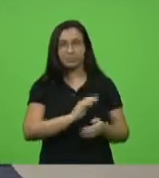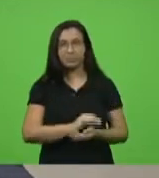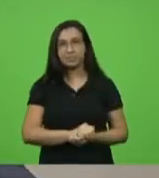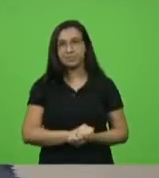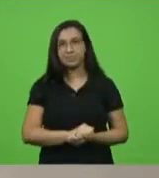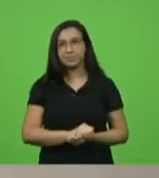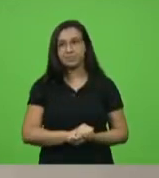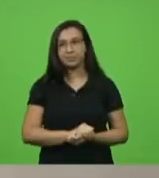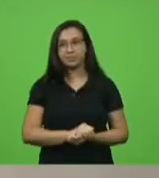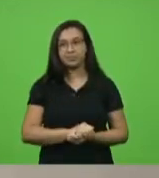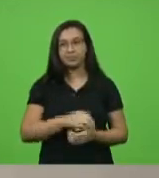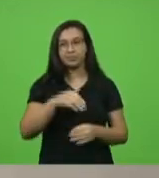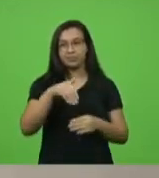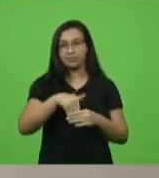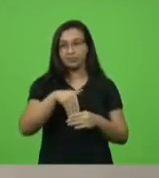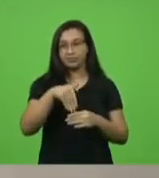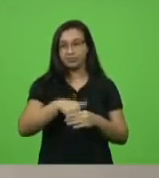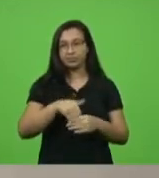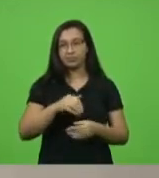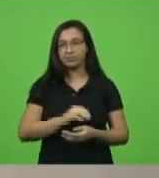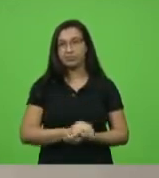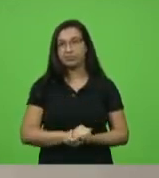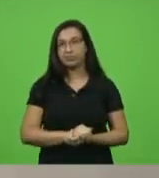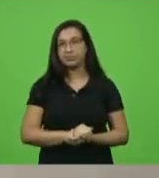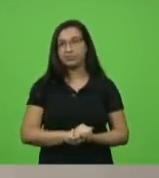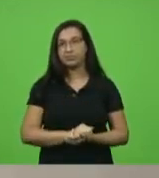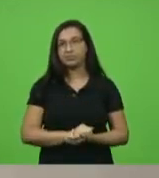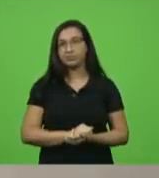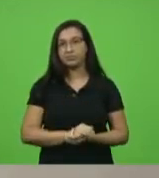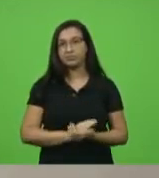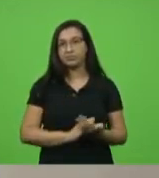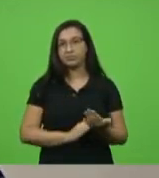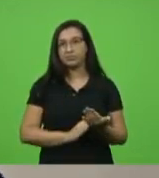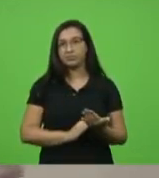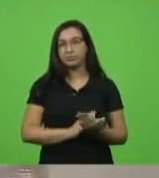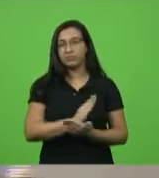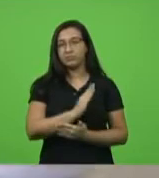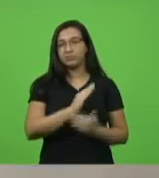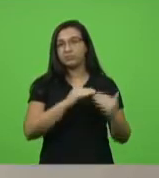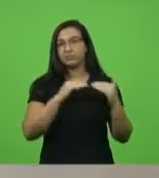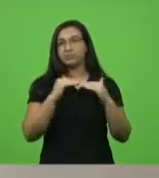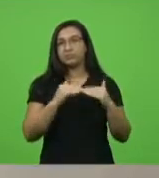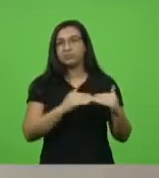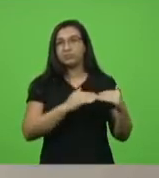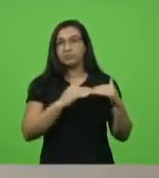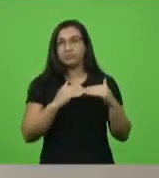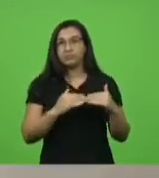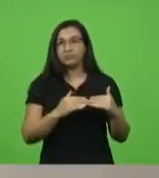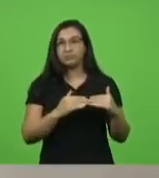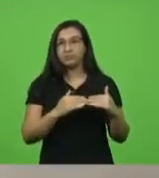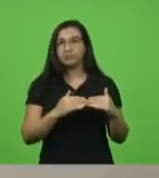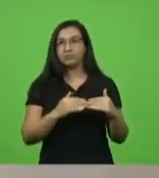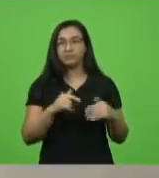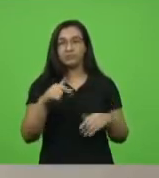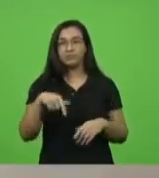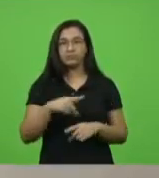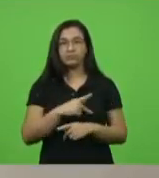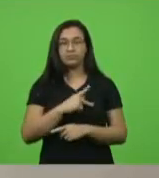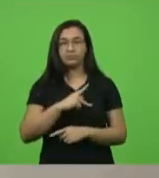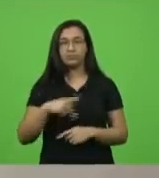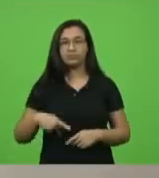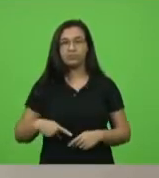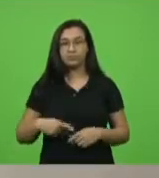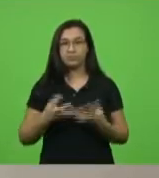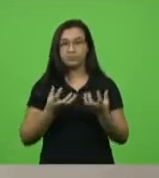discutir, em votação, deputados que aprovam, permaneçam como se encontra. Aprovado por unanimidade. Esta presidência comunica que